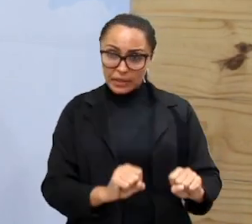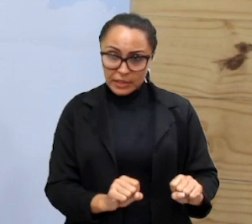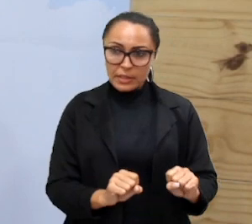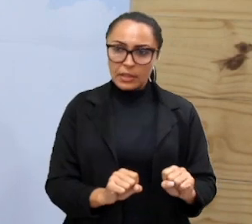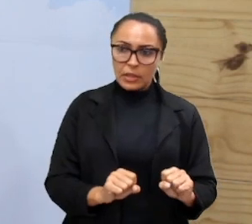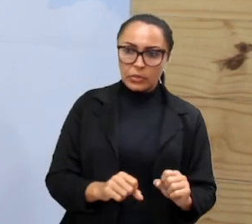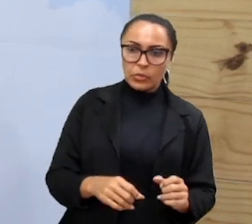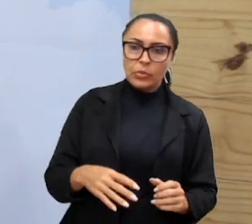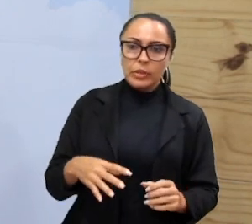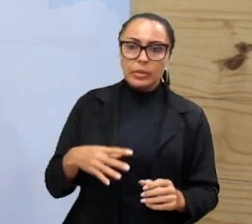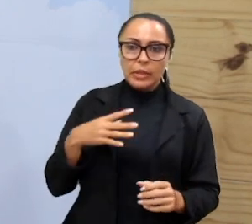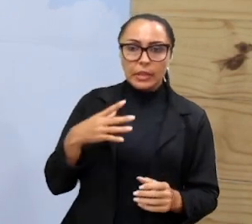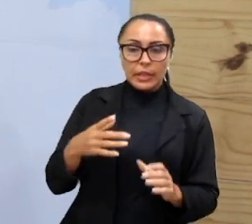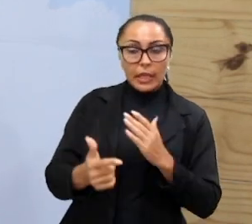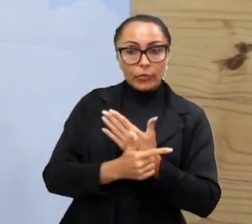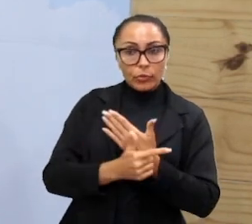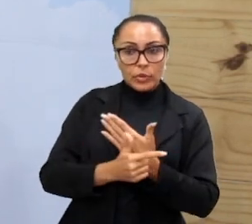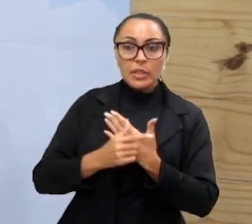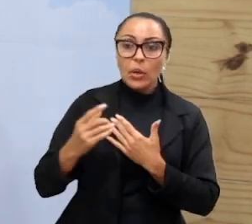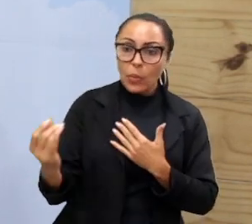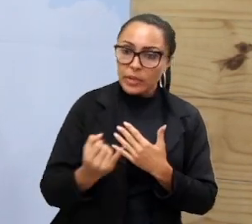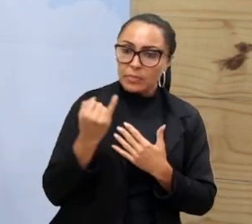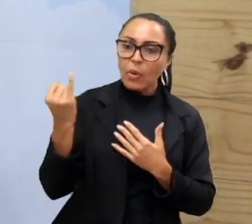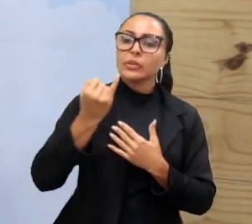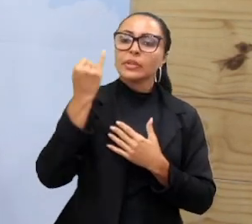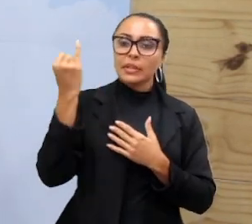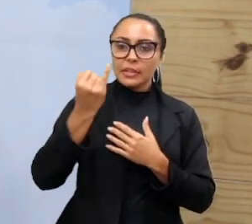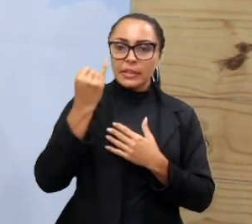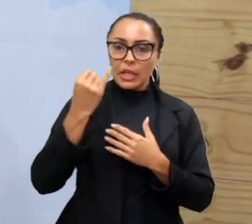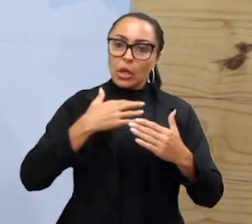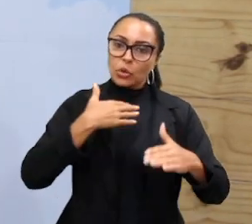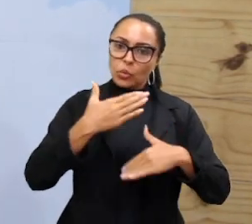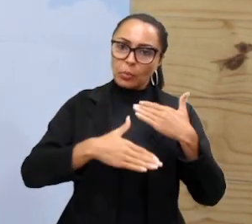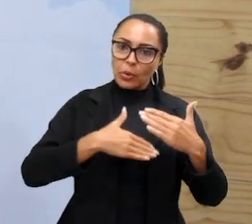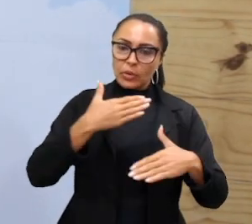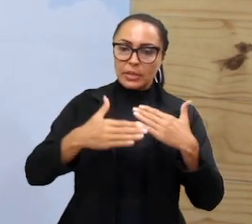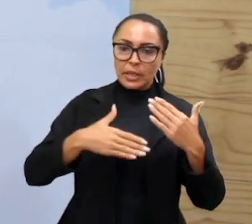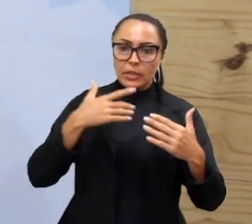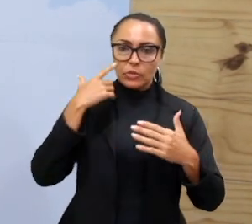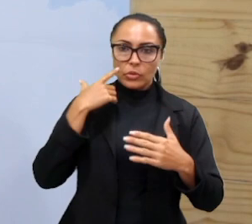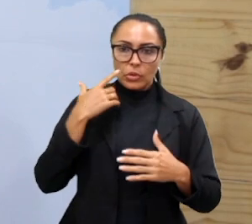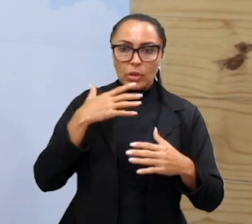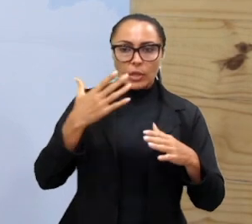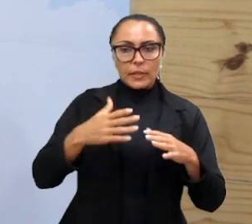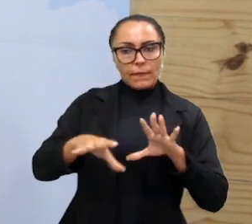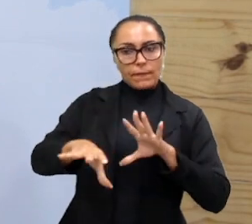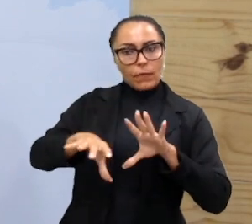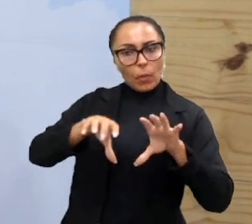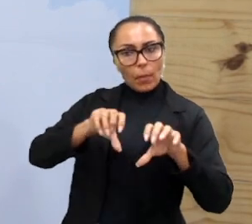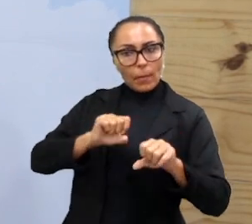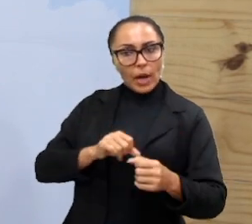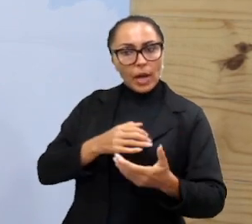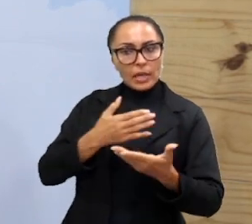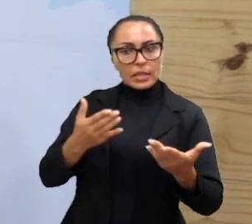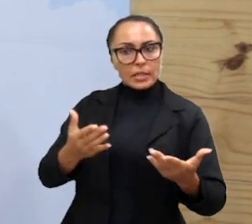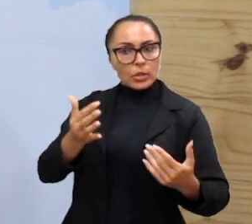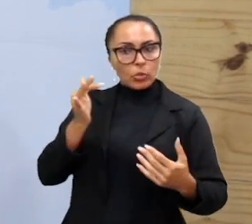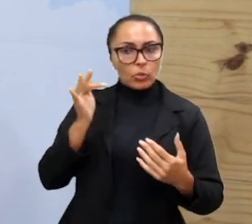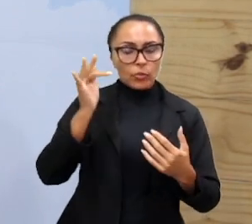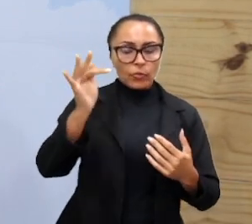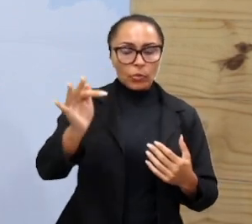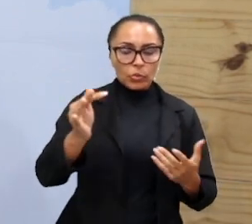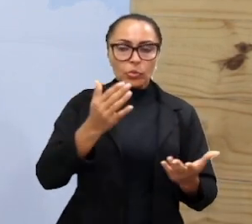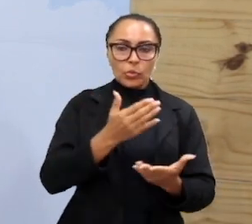uma função muito importante no processo de formação e trazendo a reflexão sobre o uso da